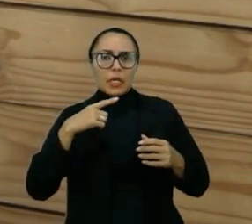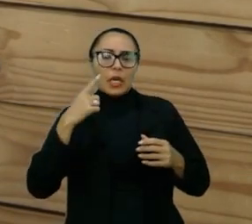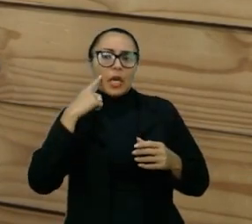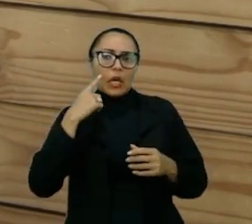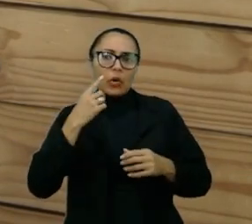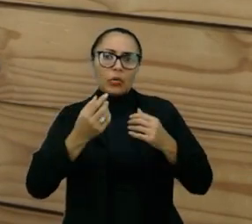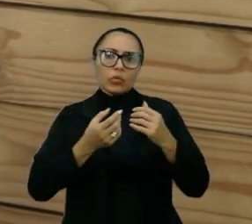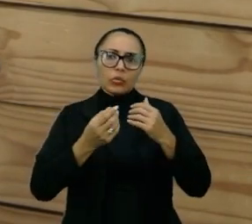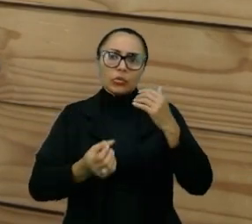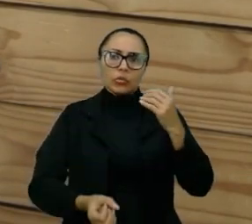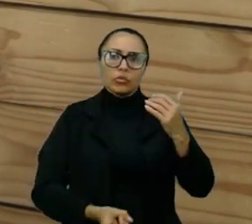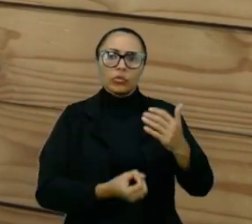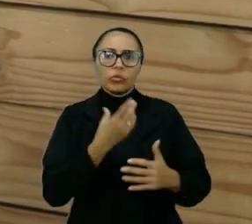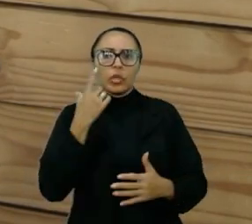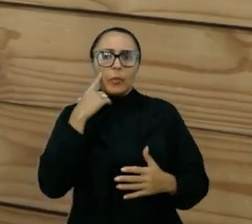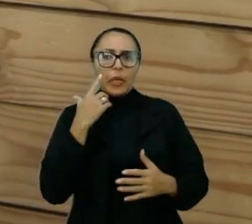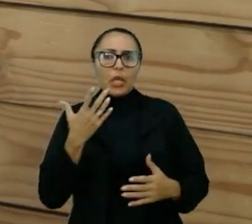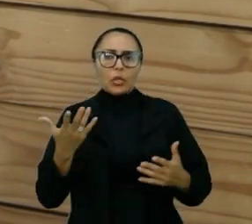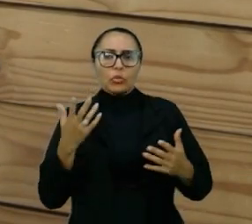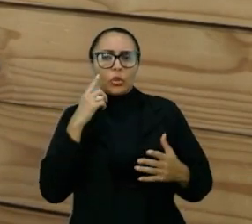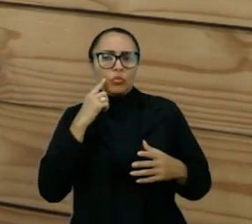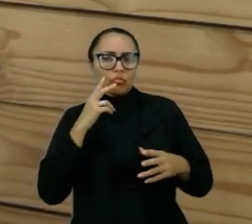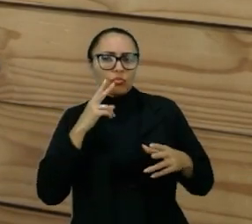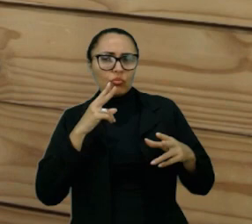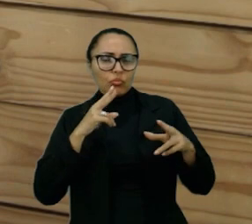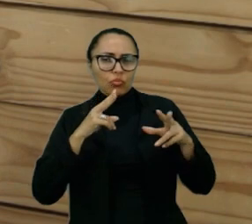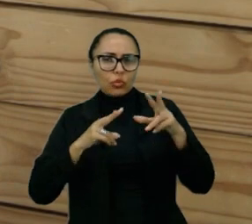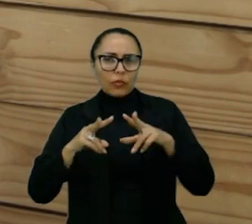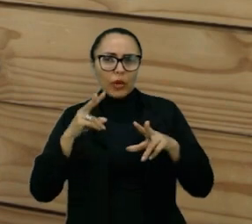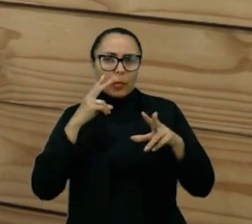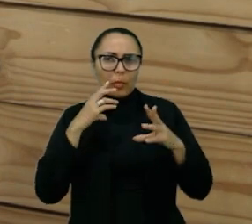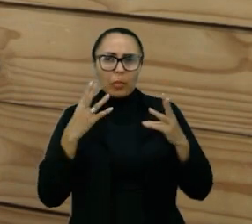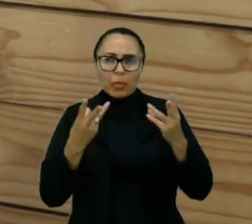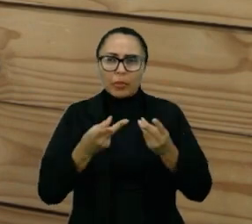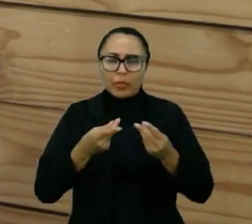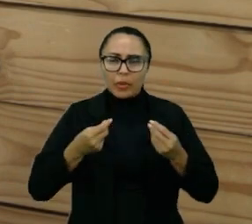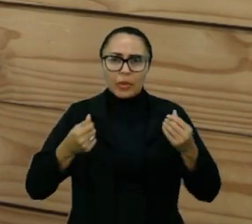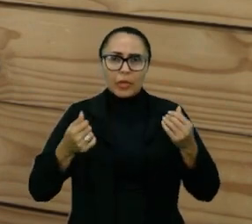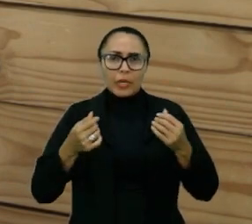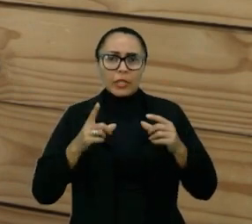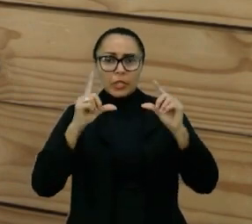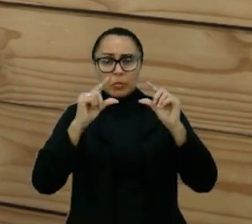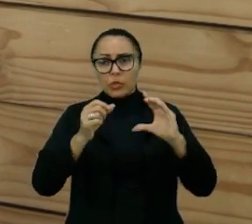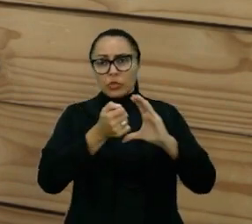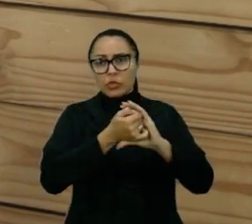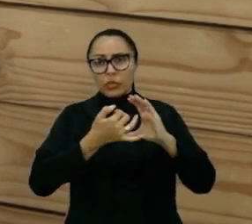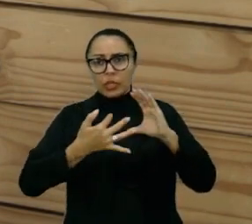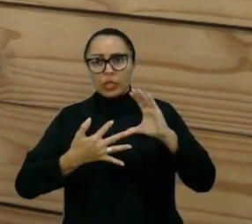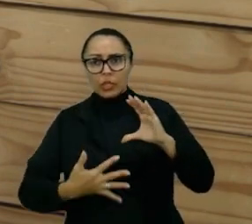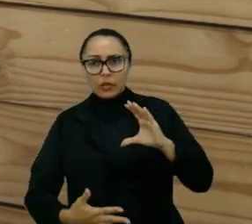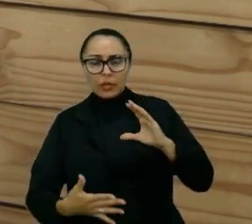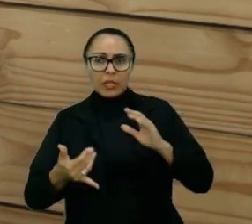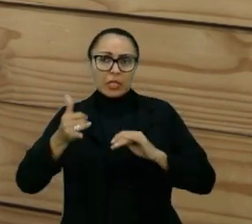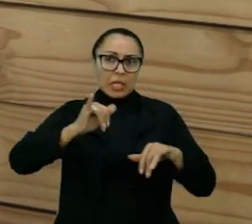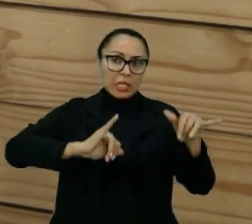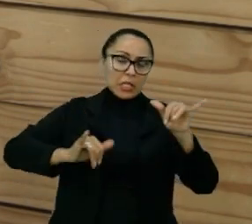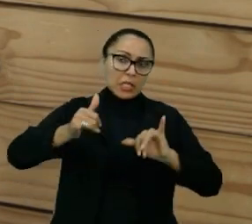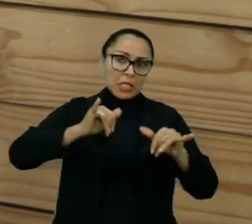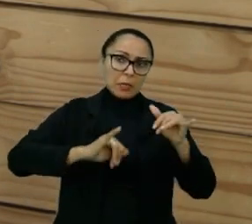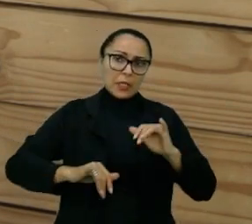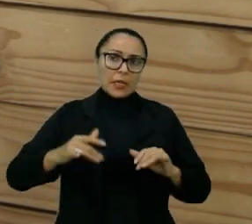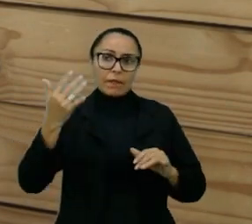você vai ter turvamento, aumento da densidade, diminuição das características físico-químicas, que